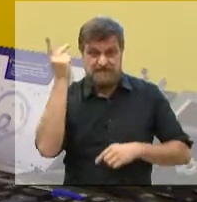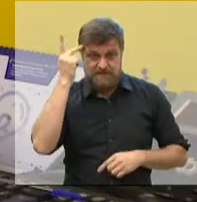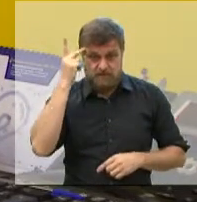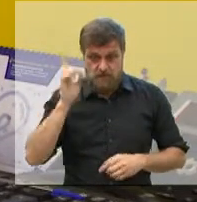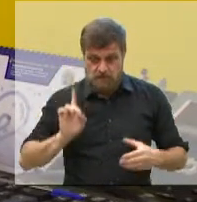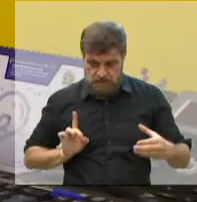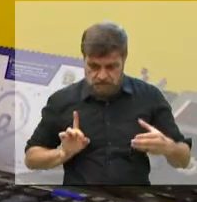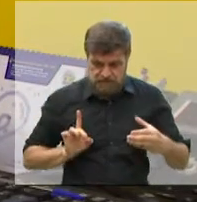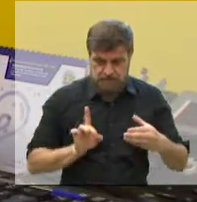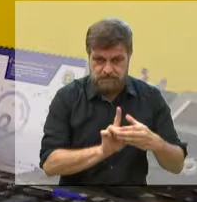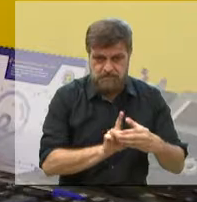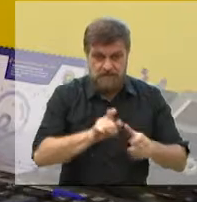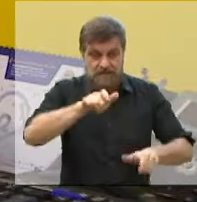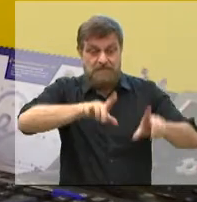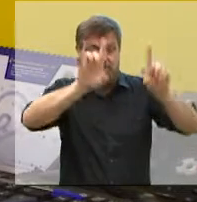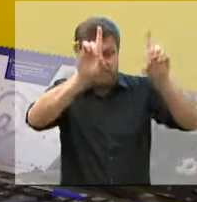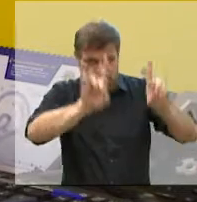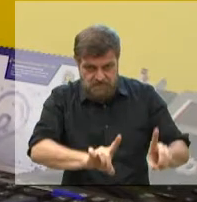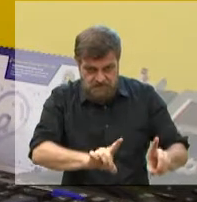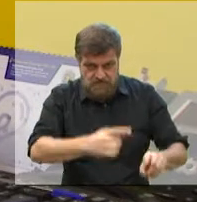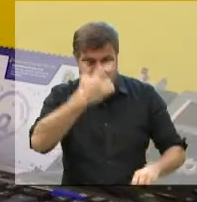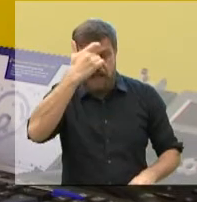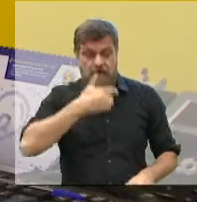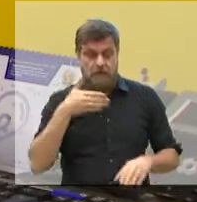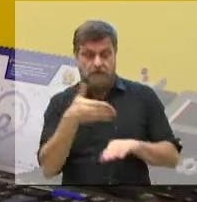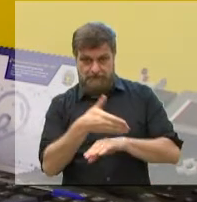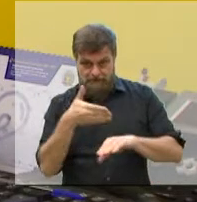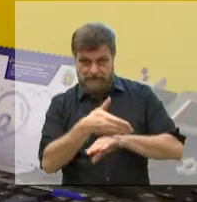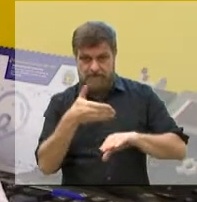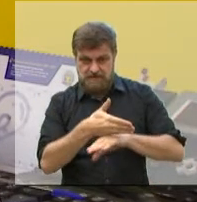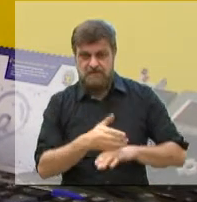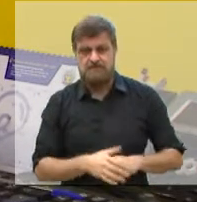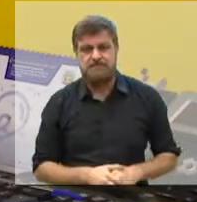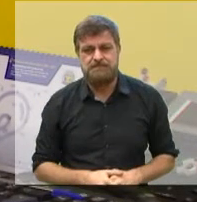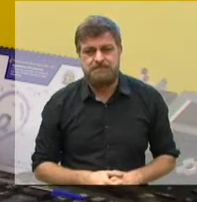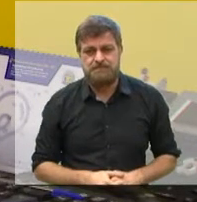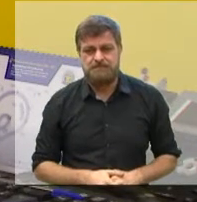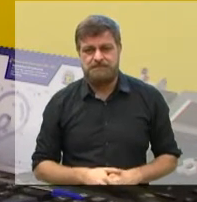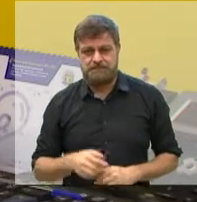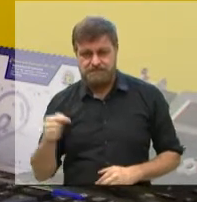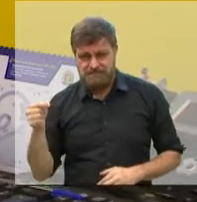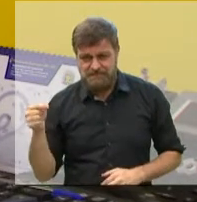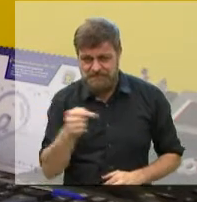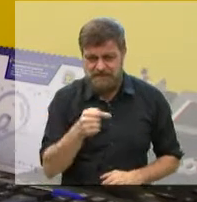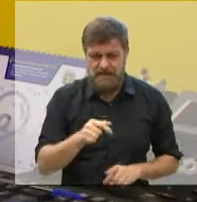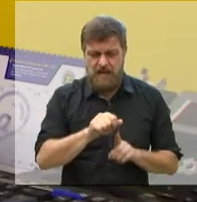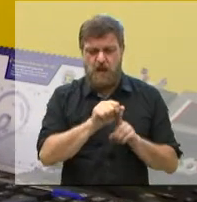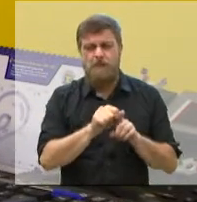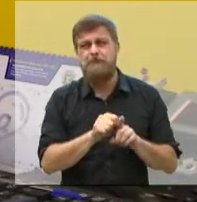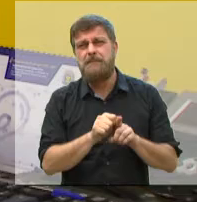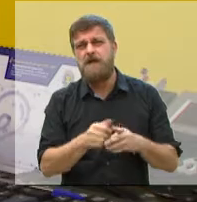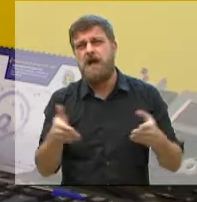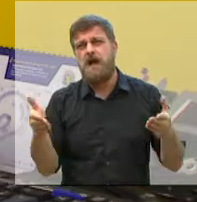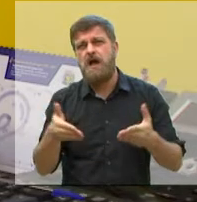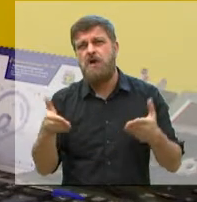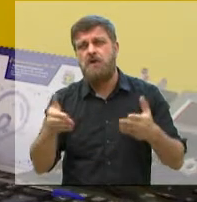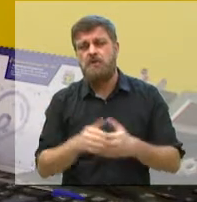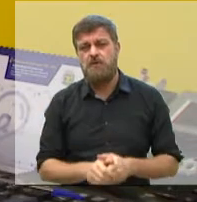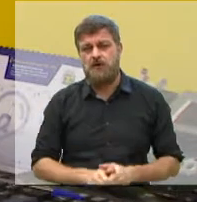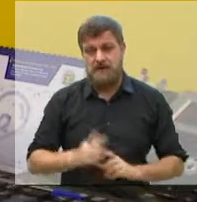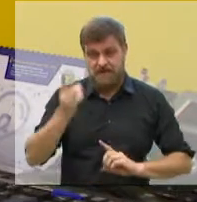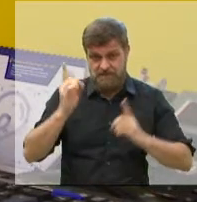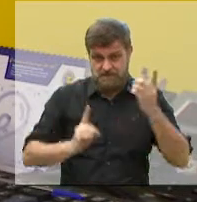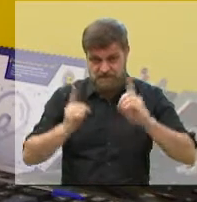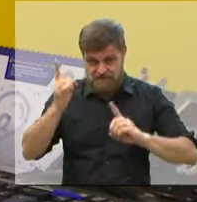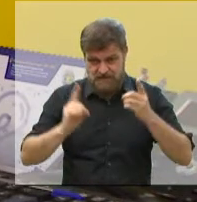do Conselho das Pessoas com Deficiência. E eu, mês agora de